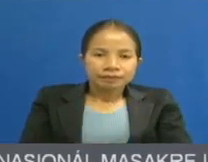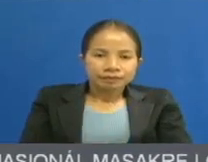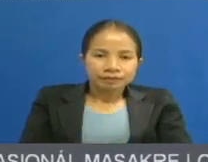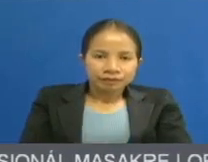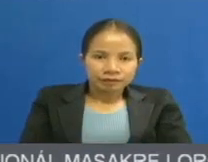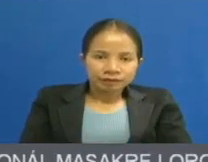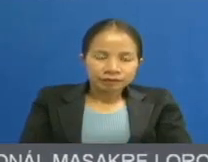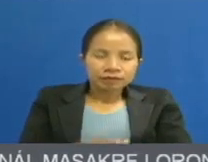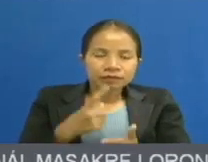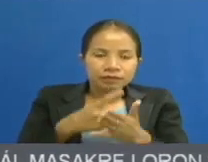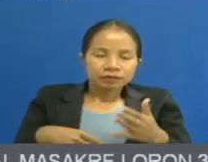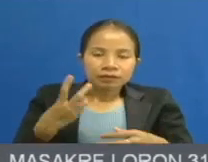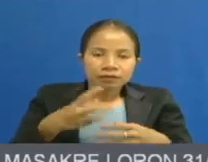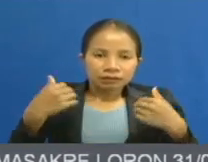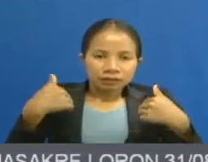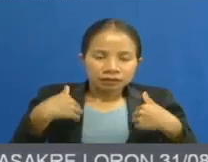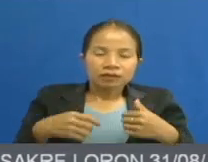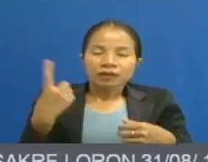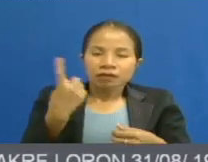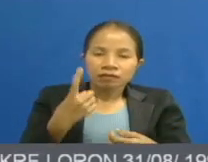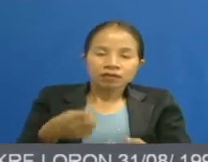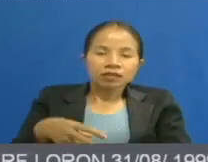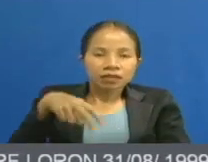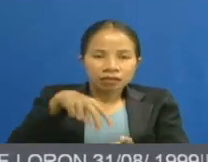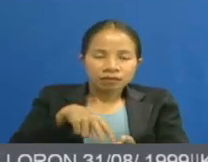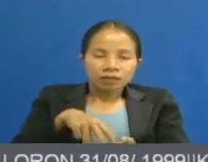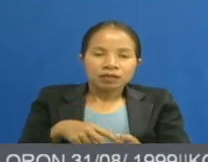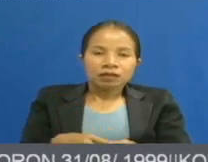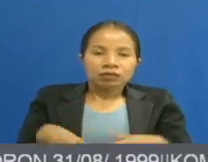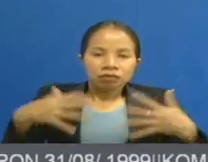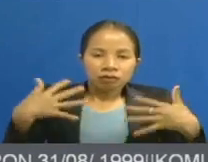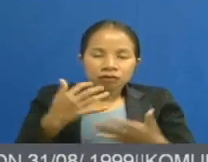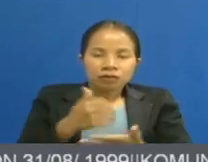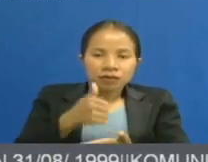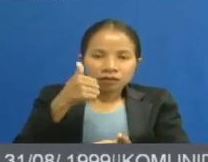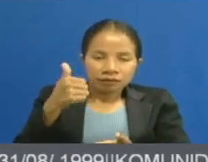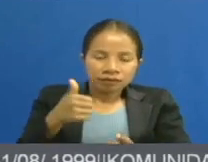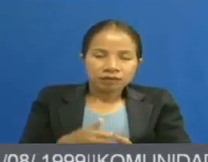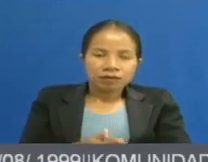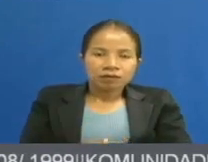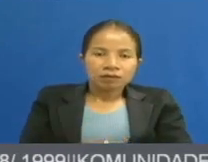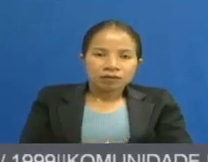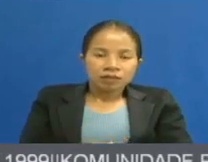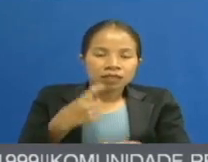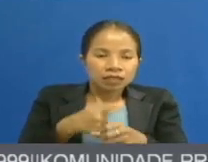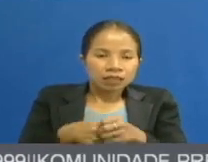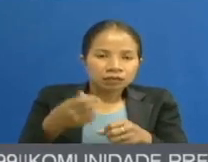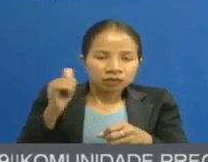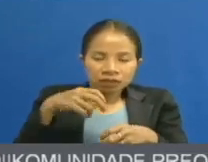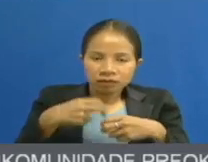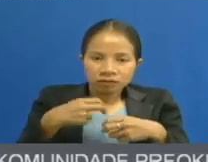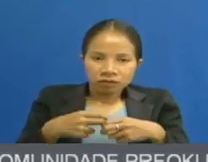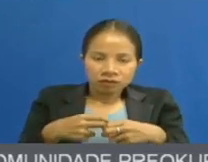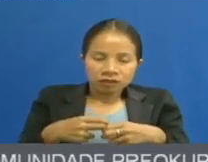Sasa na mitaiha ita resisti na fati hodi manam puni rene ita te kata ia momento sira difícil ia resisti